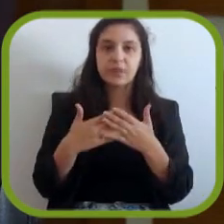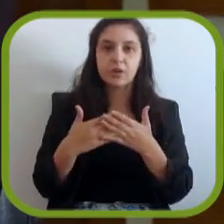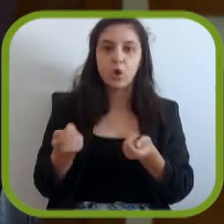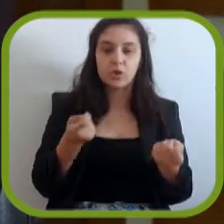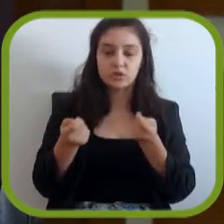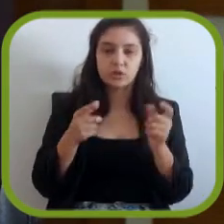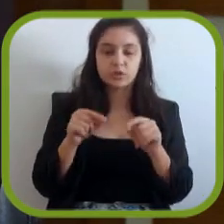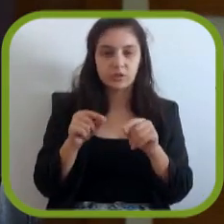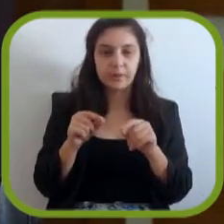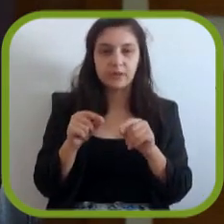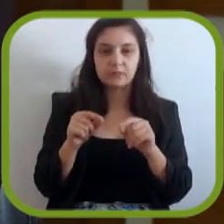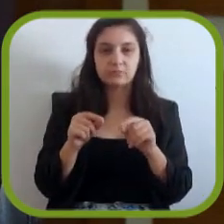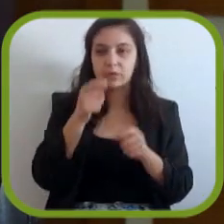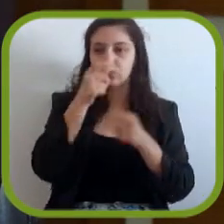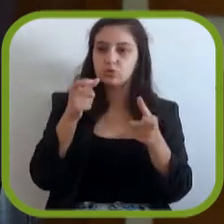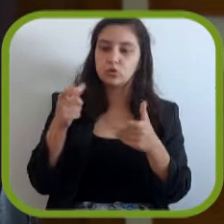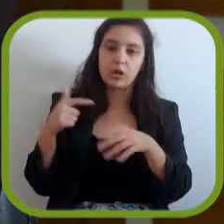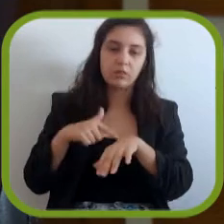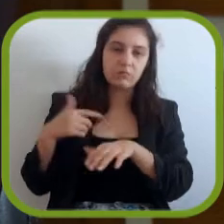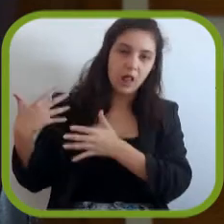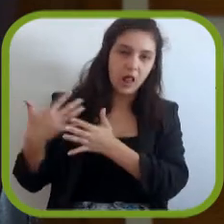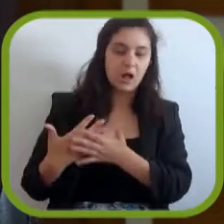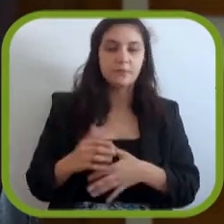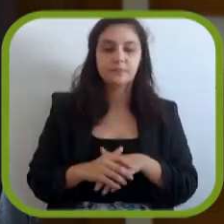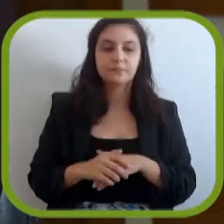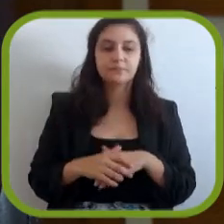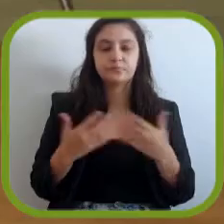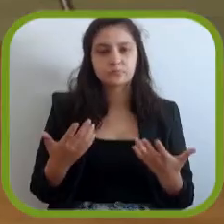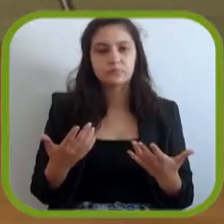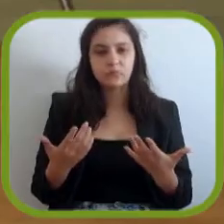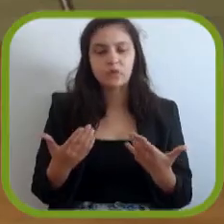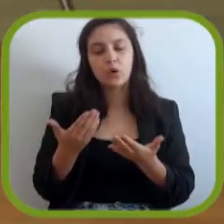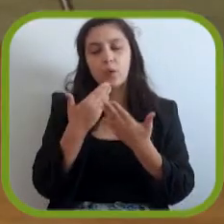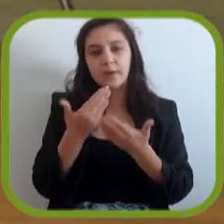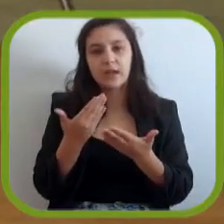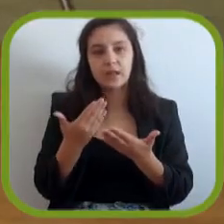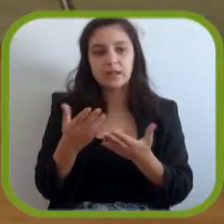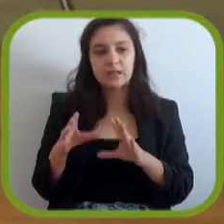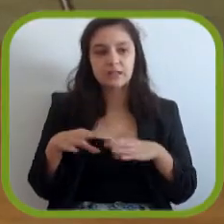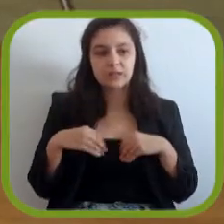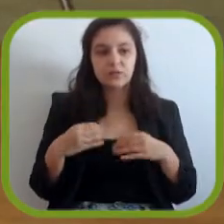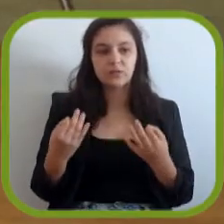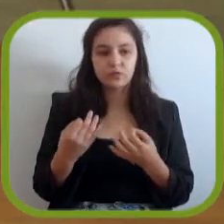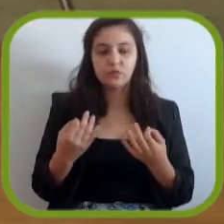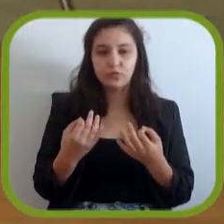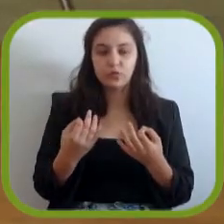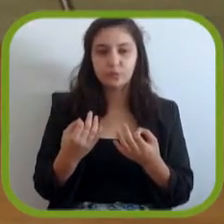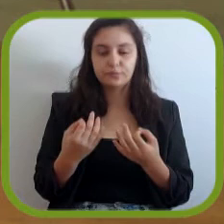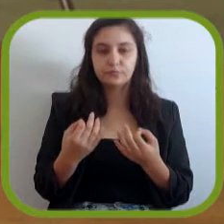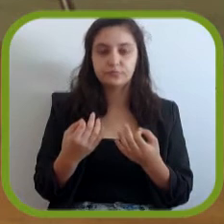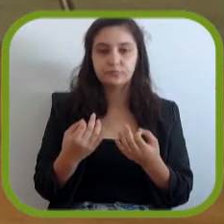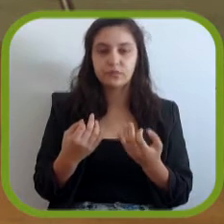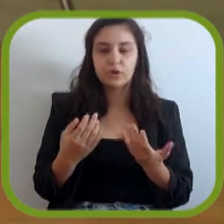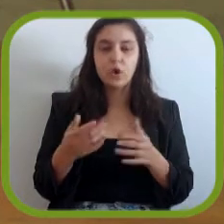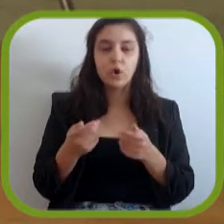parte de organizações e indivíduos nos últimos tempos. Nuno, obrigada por ter aceitado o nosso convite.